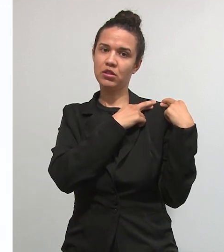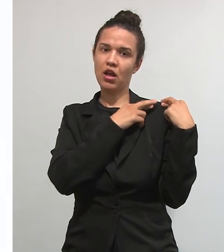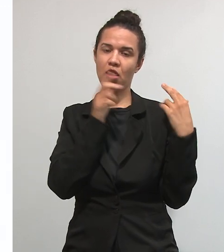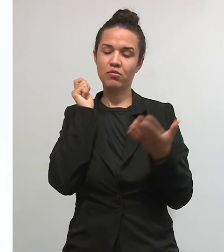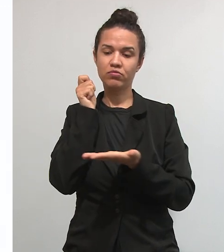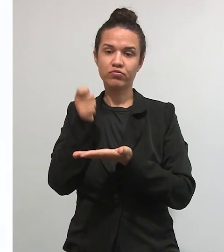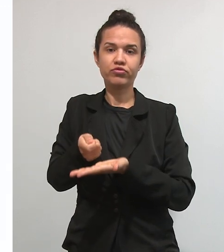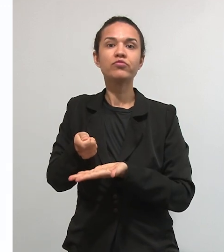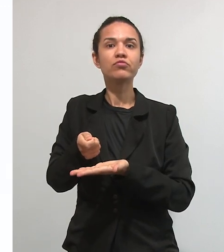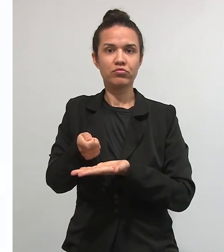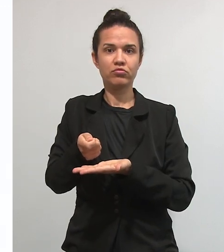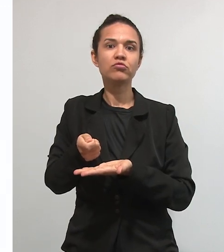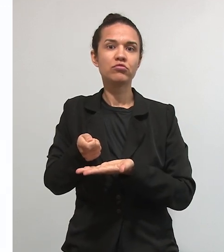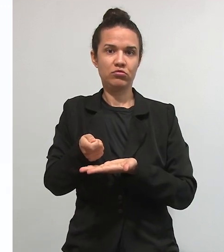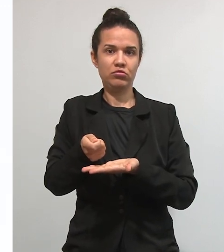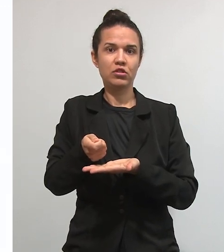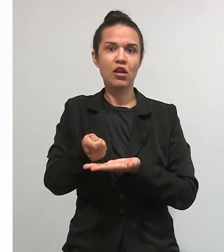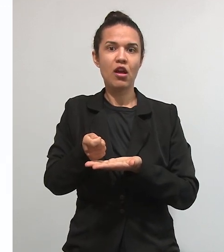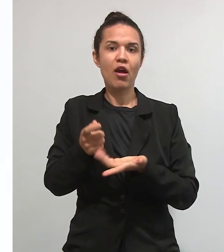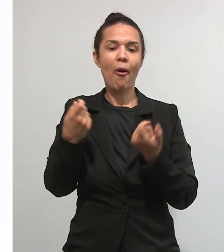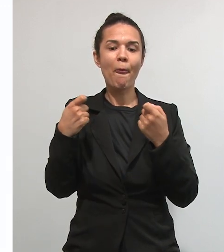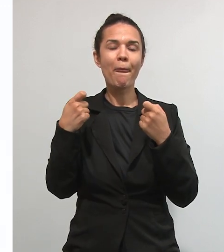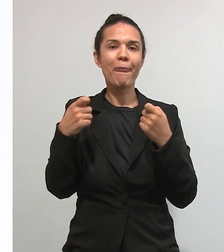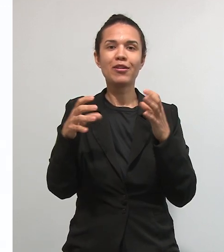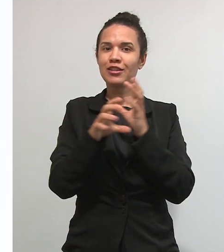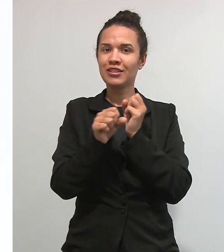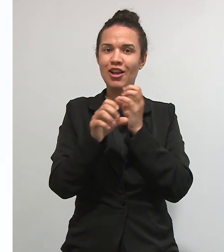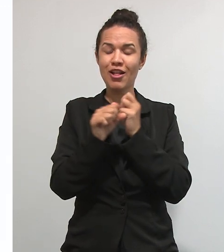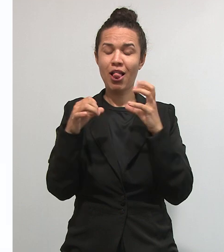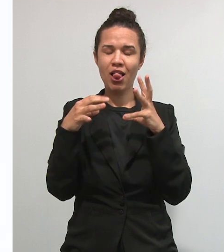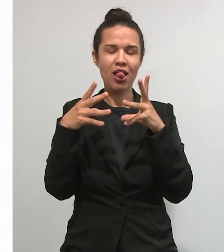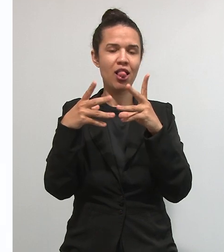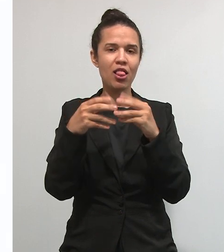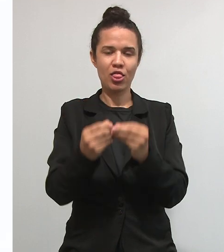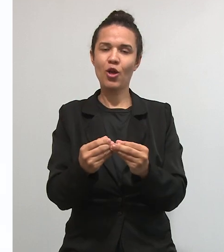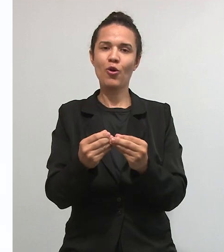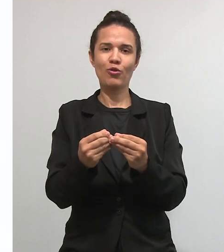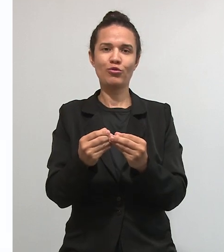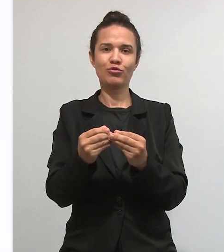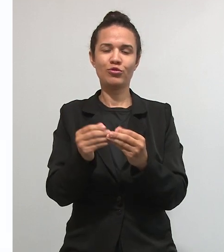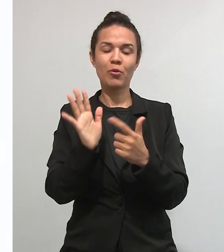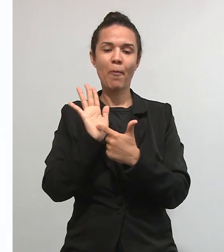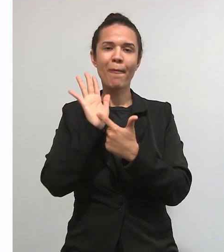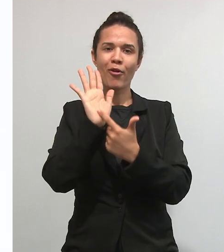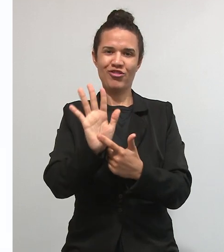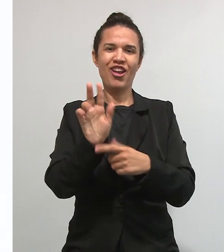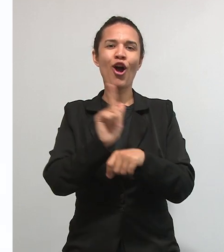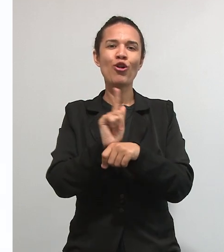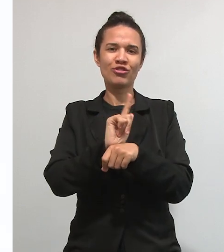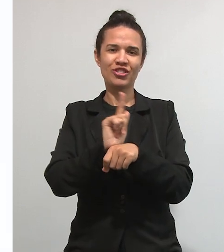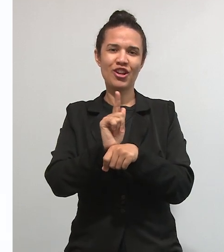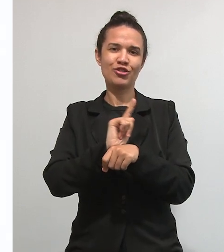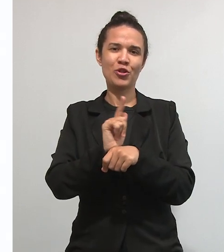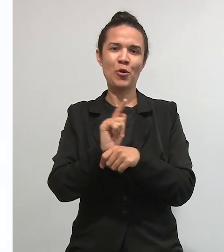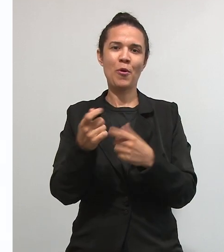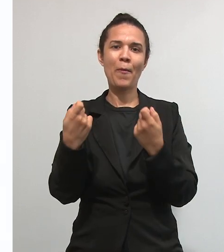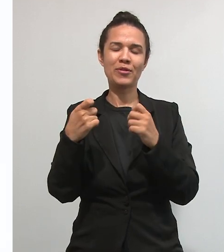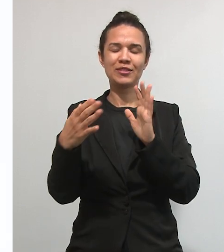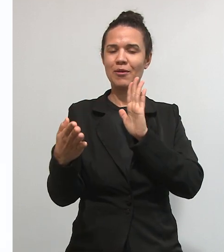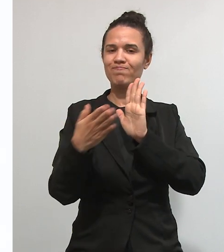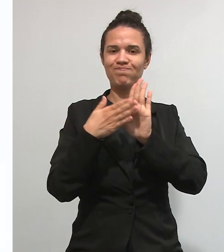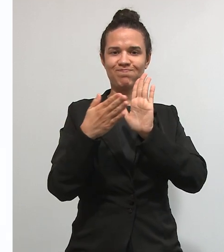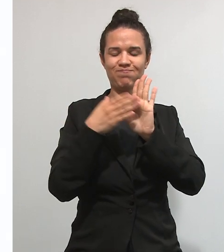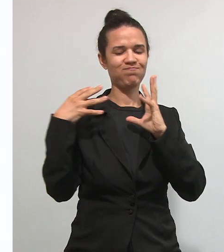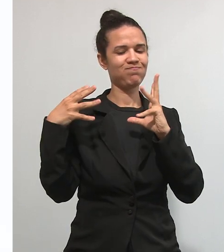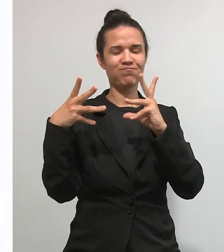pela obrigatoriedade da prestação de conta pelos agentes públicos, por meio, inclusive, do